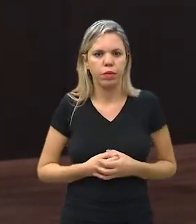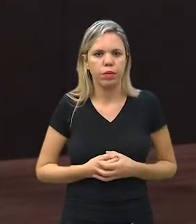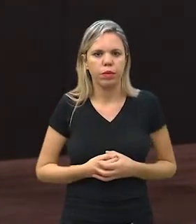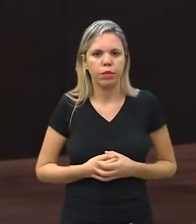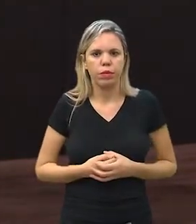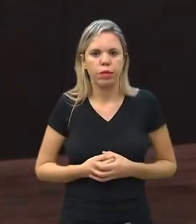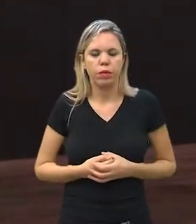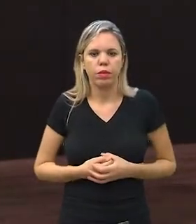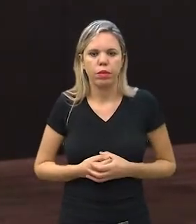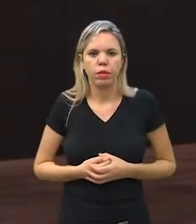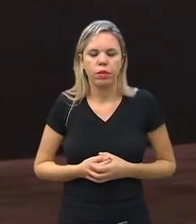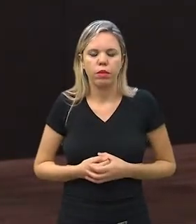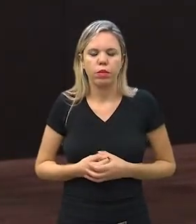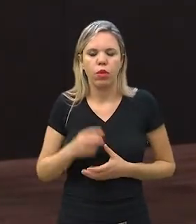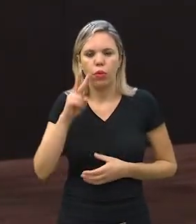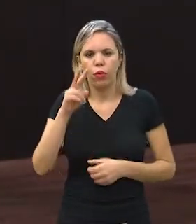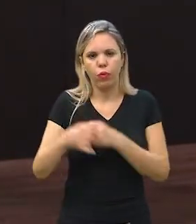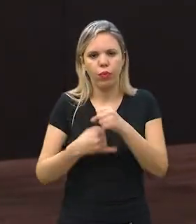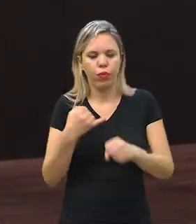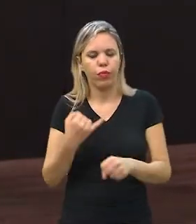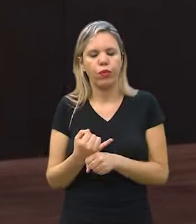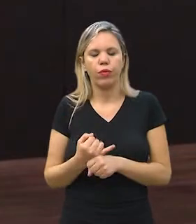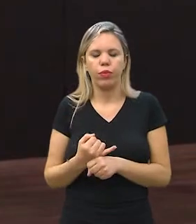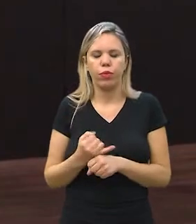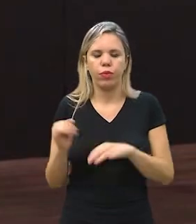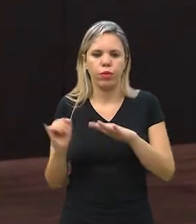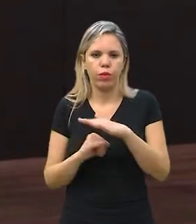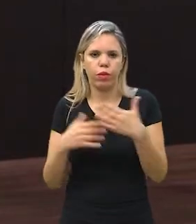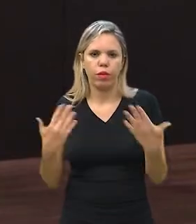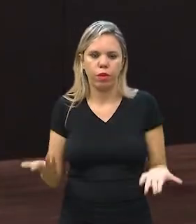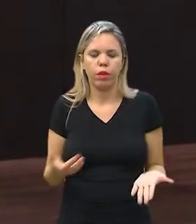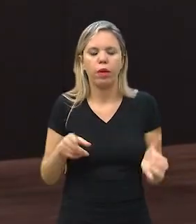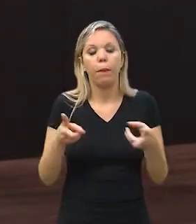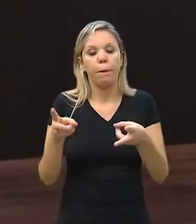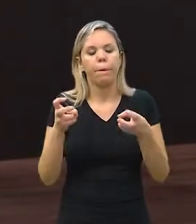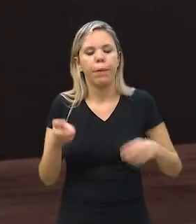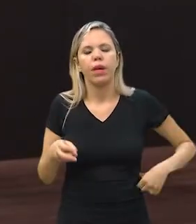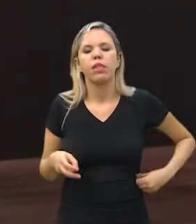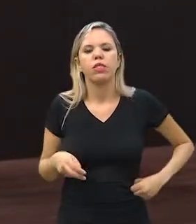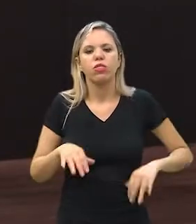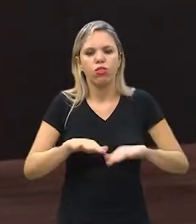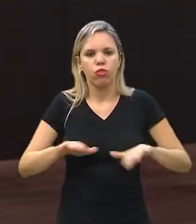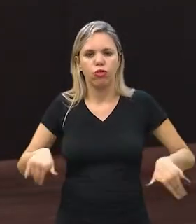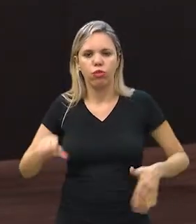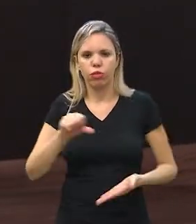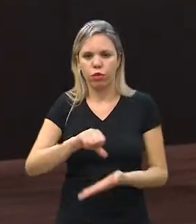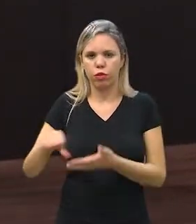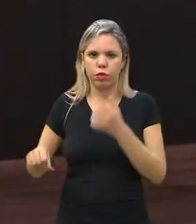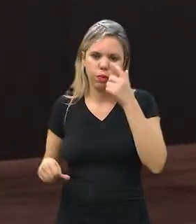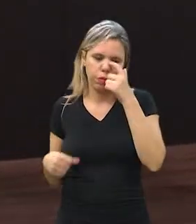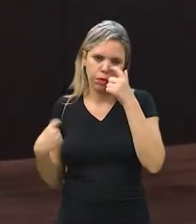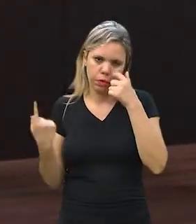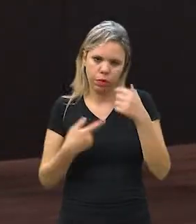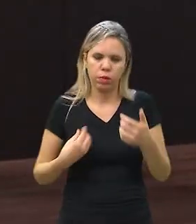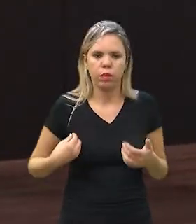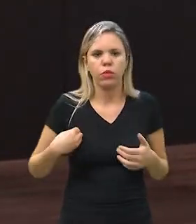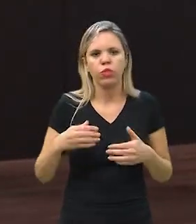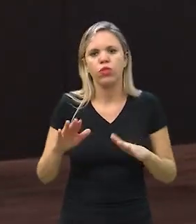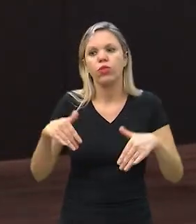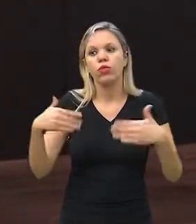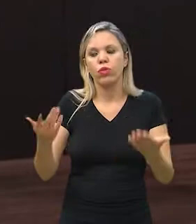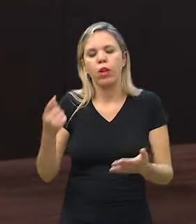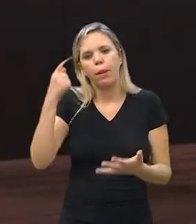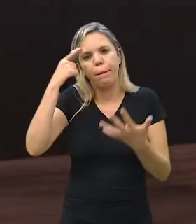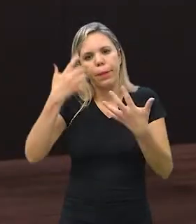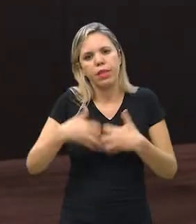eu dei uma olhada no site da entidade, e a gente percebe que é dividido por região. Nós que estamos de